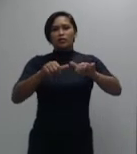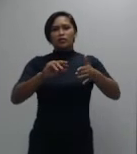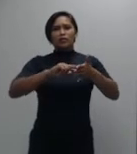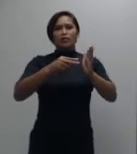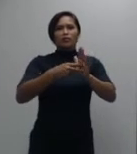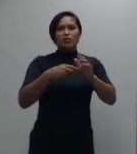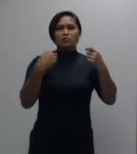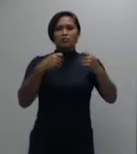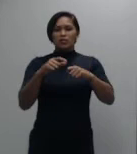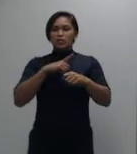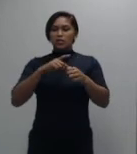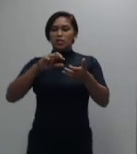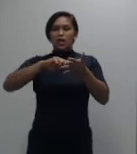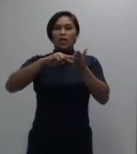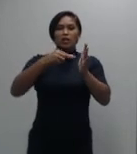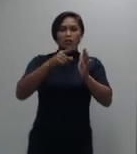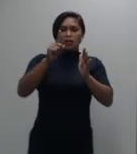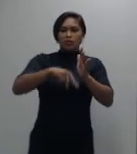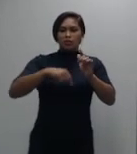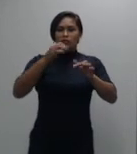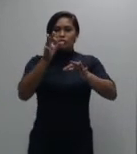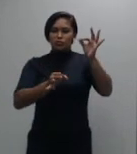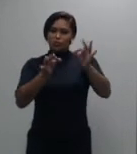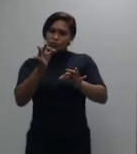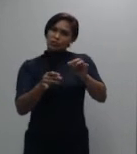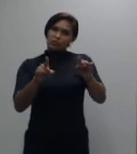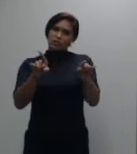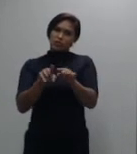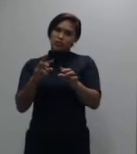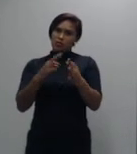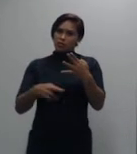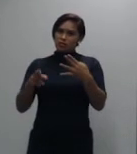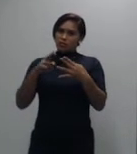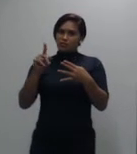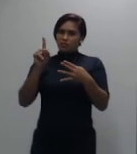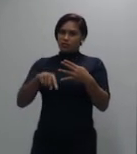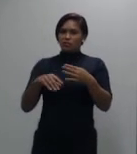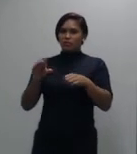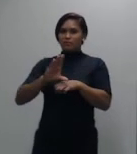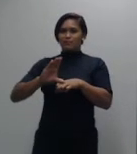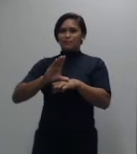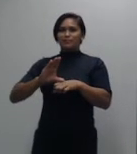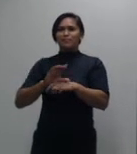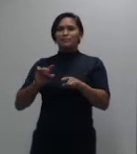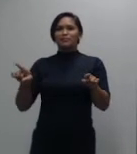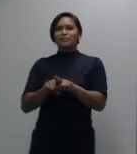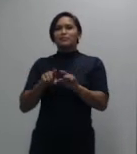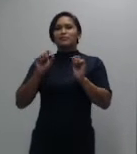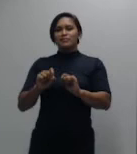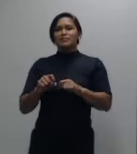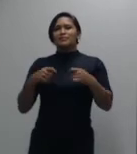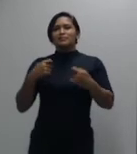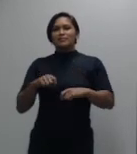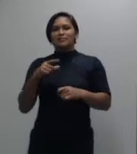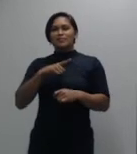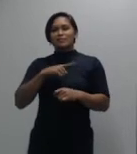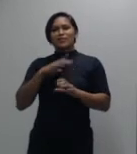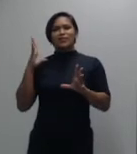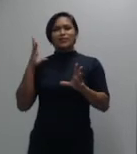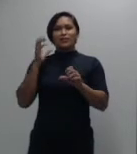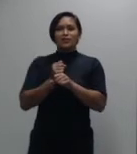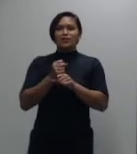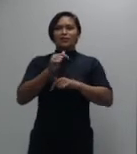necessidade-adequação na prestação jurisdicional que se constitui e se consubstancia na e concreta de